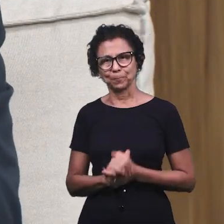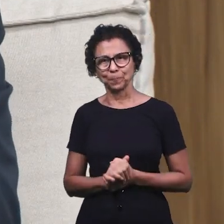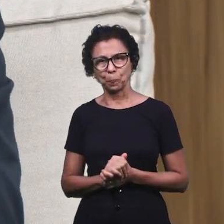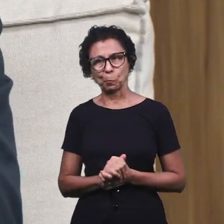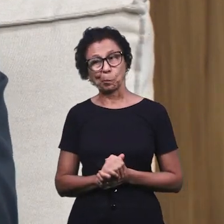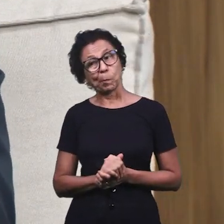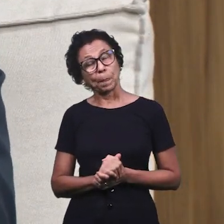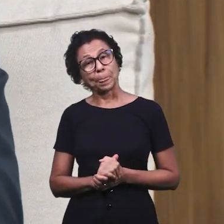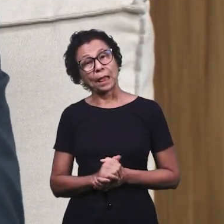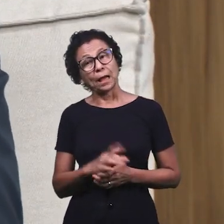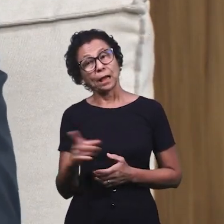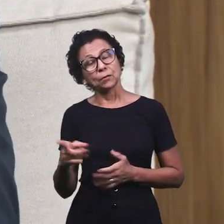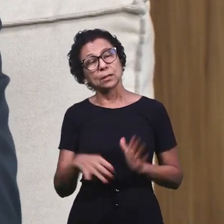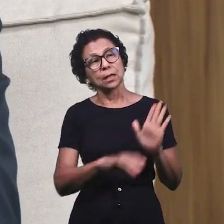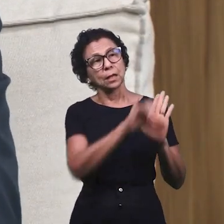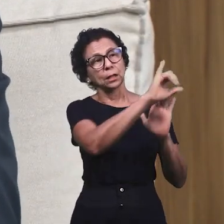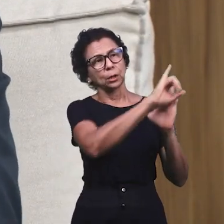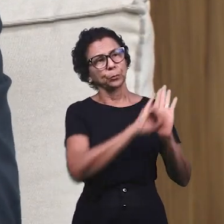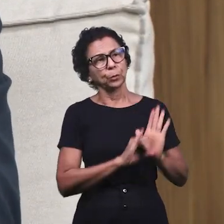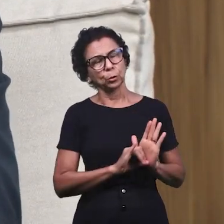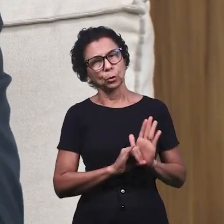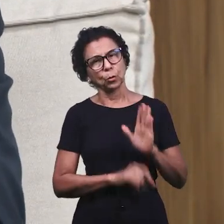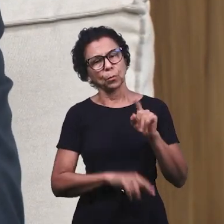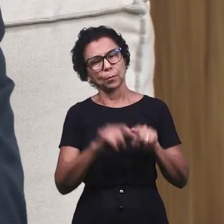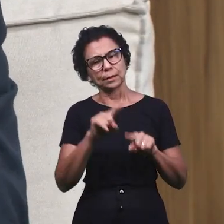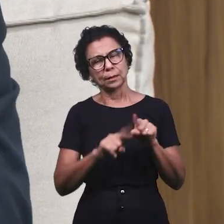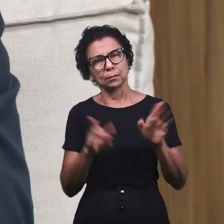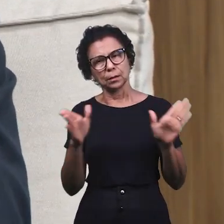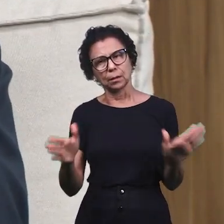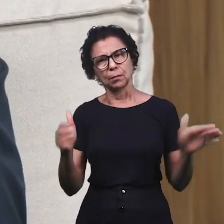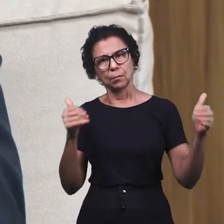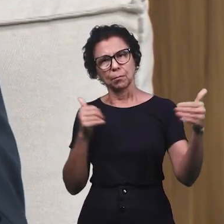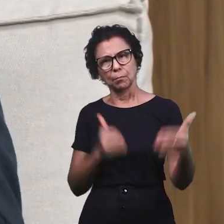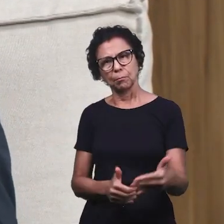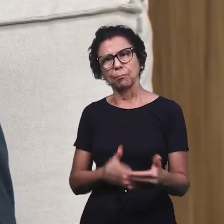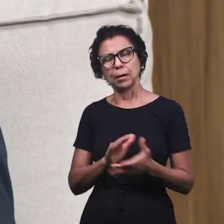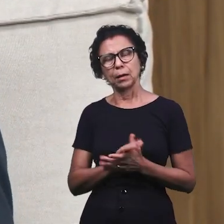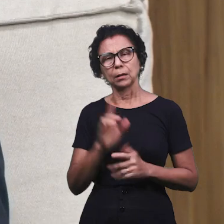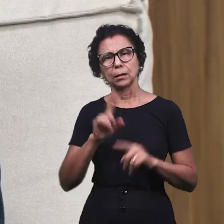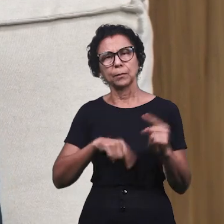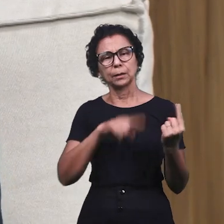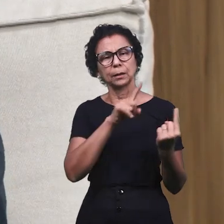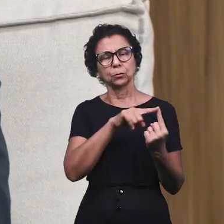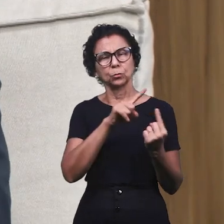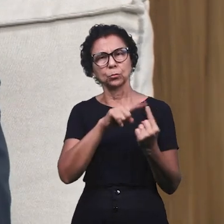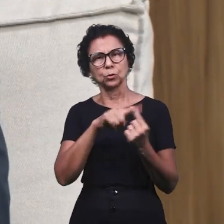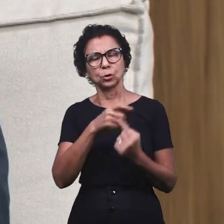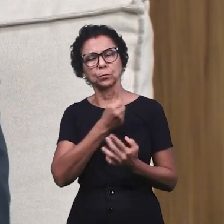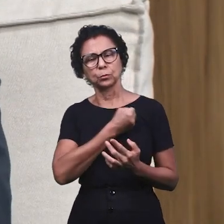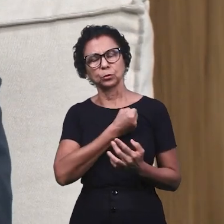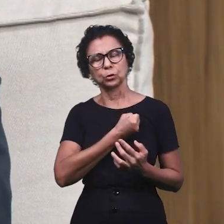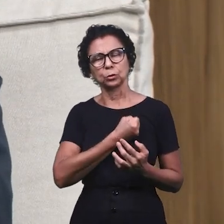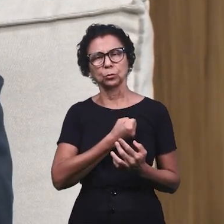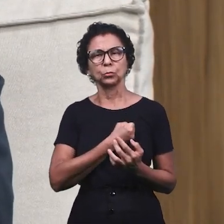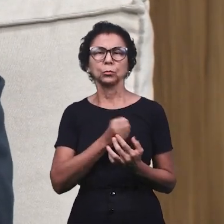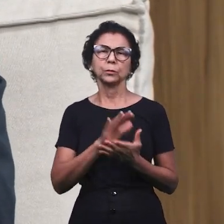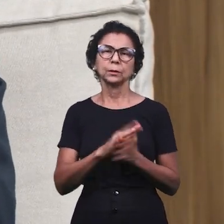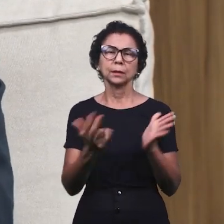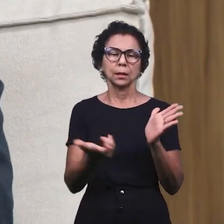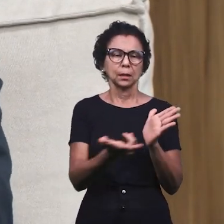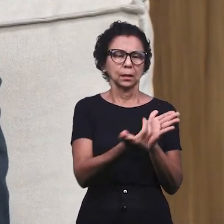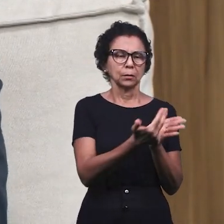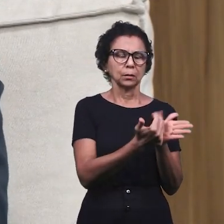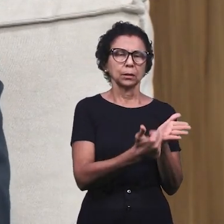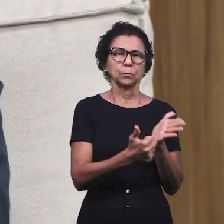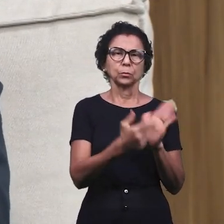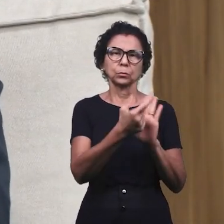tributo, porque se você classifica num número tal, é um tributo, se você classifica em outra nomenclatura, é outro tributo. Então você tem